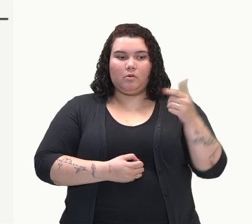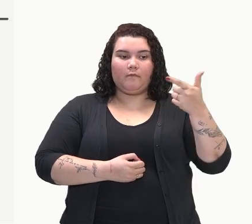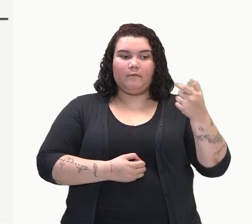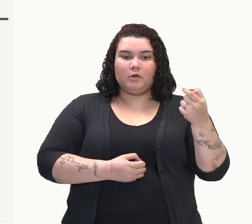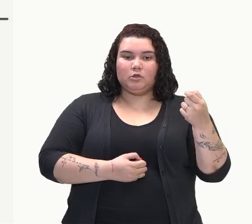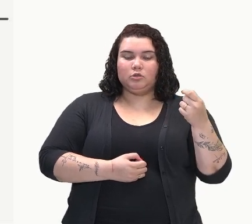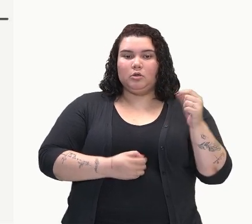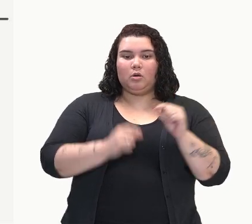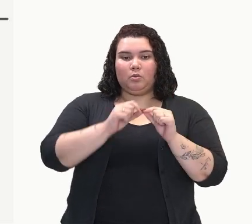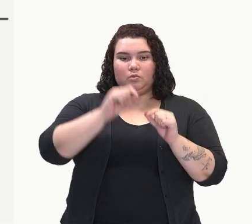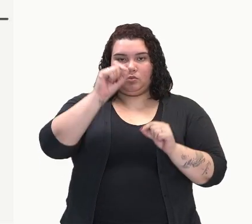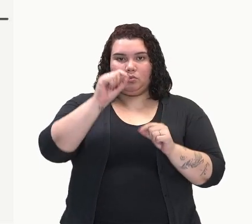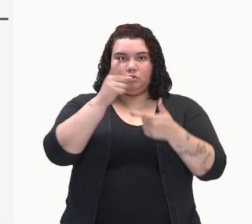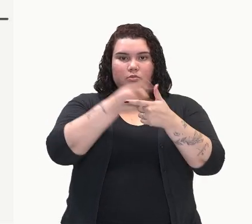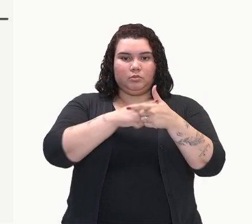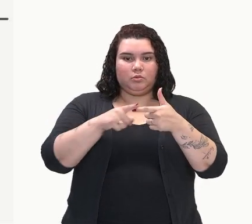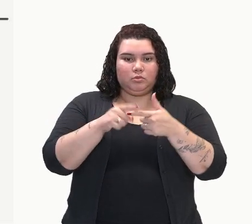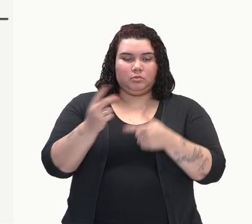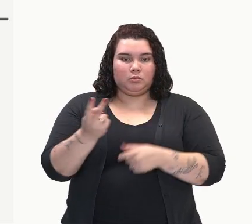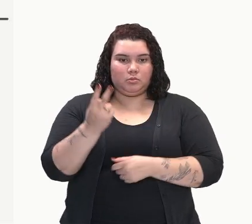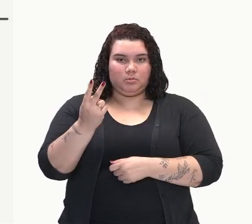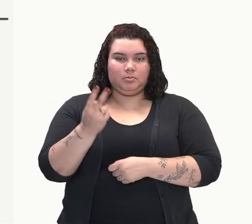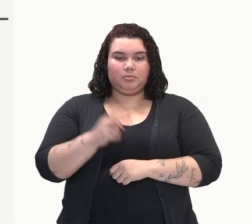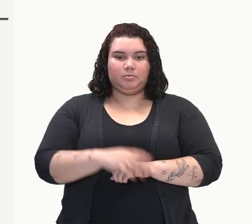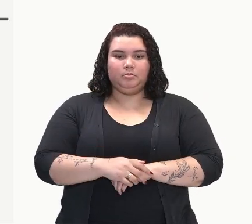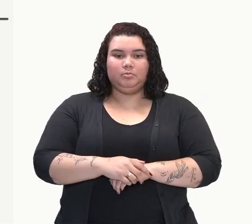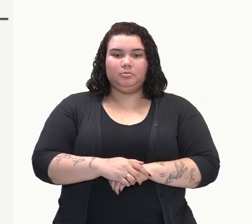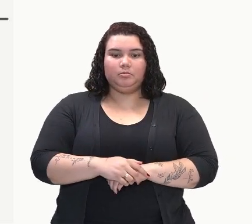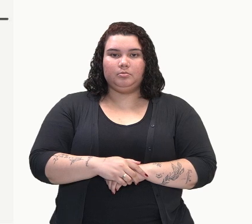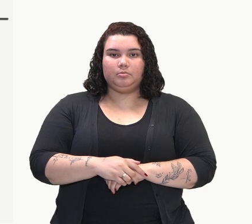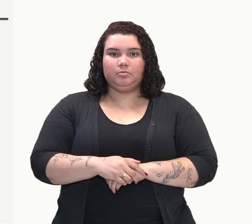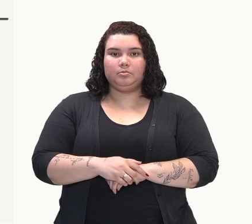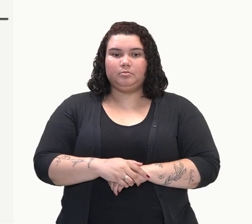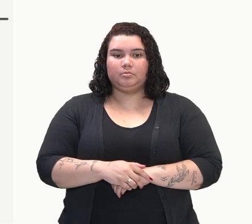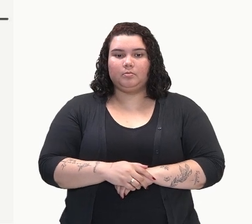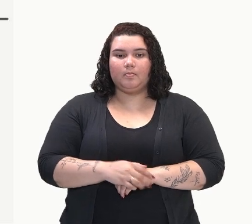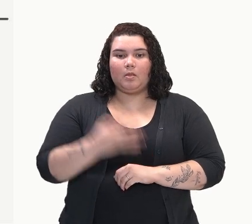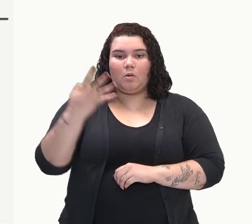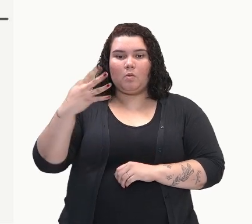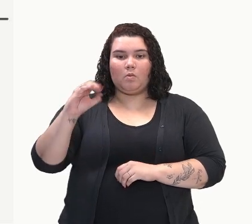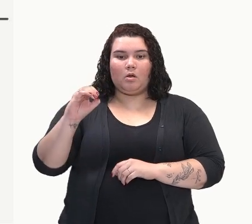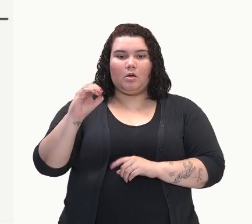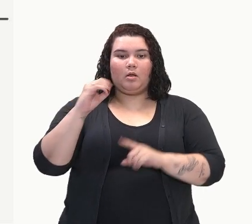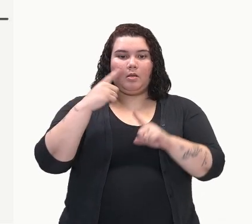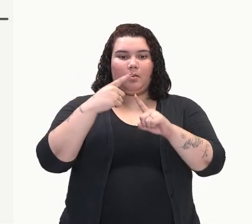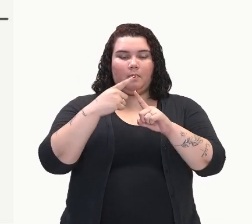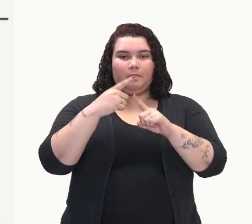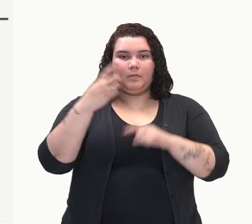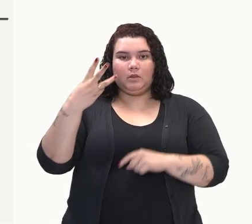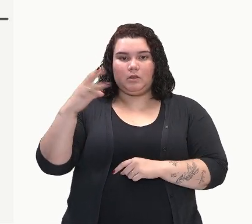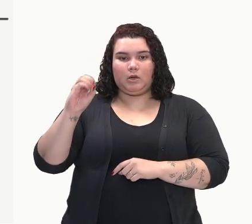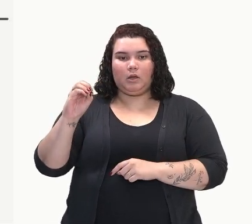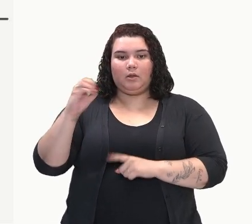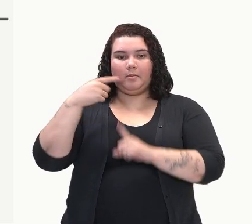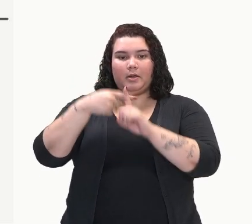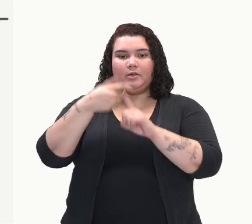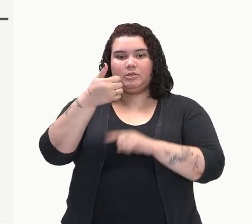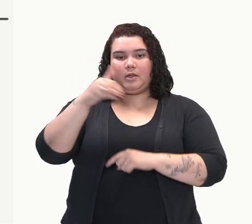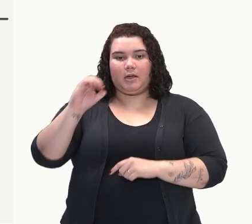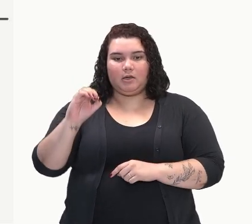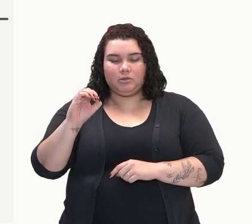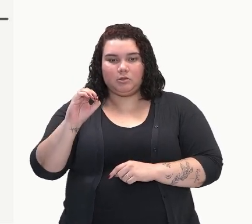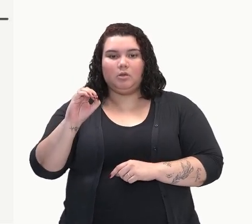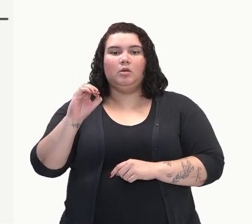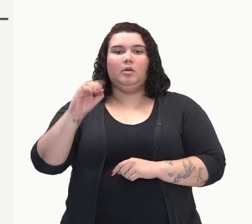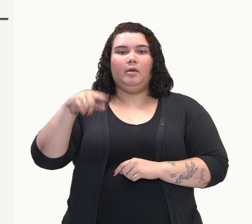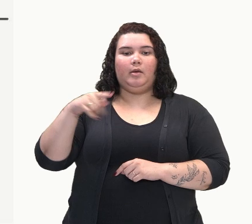20, dividido por 2, para me calcular a área. Então, 40 mais 20, né? 30 mais 10 é 40. 40